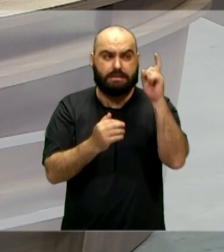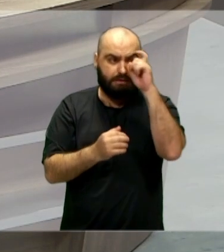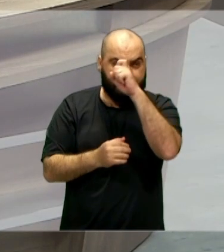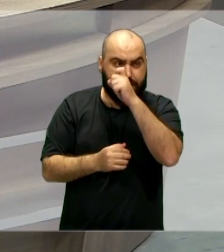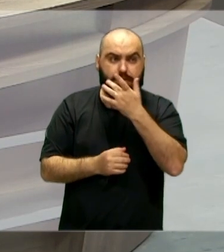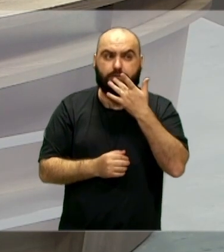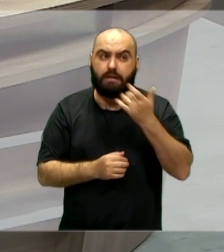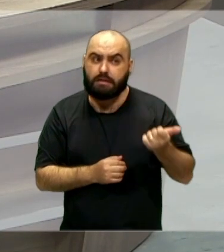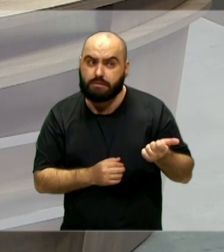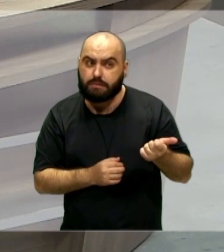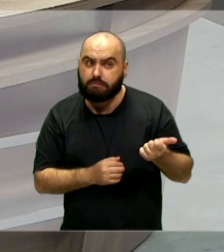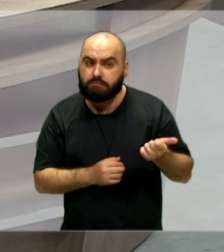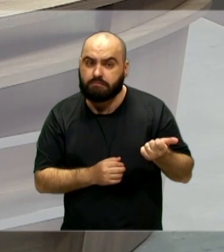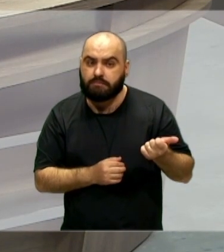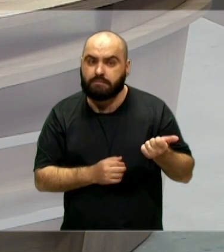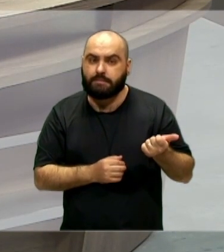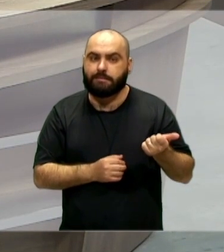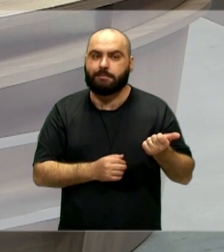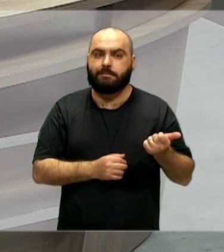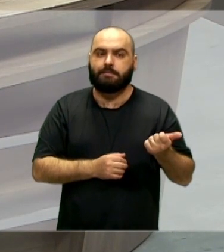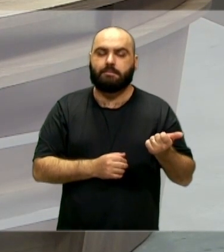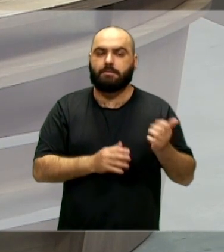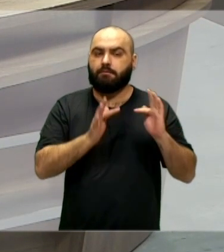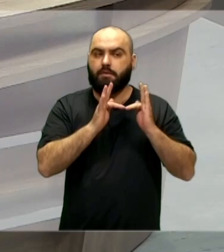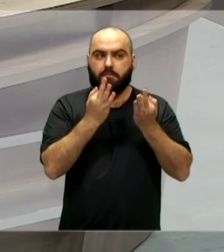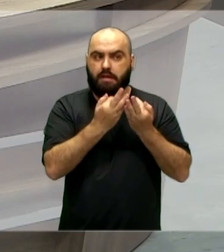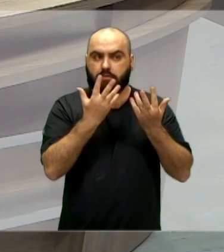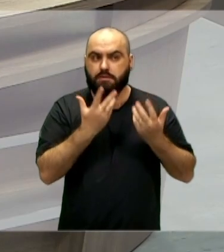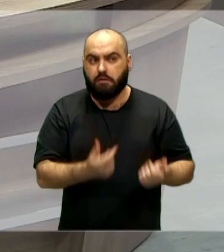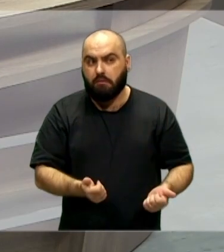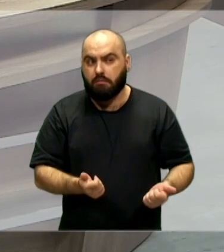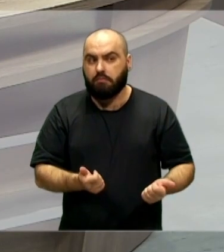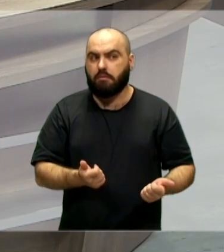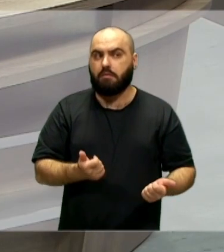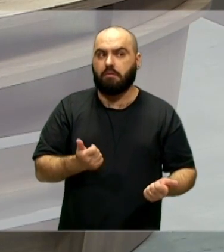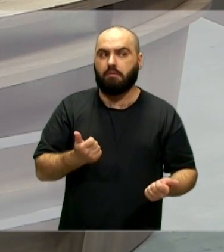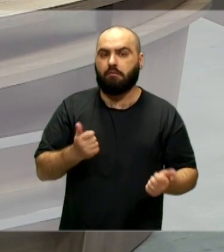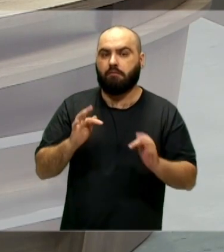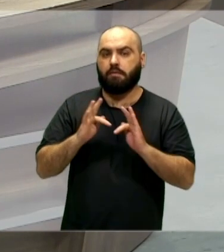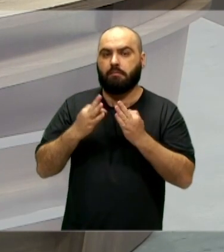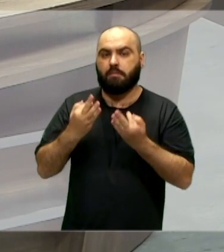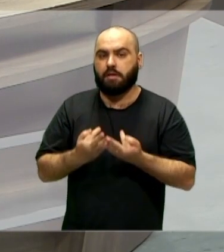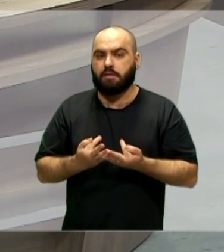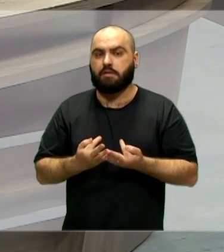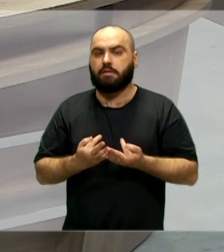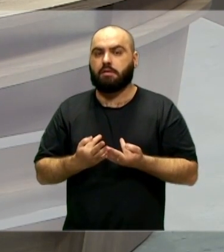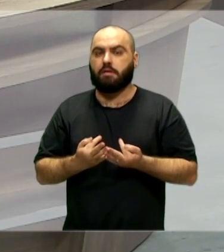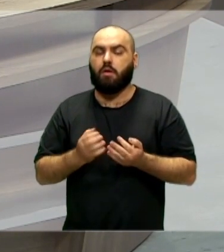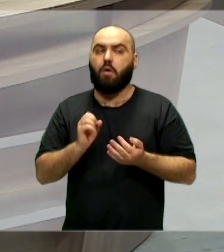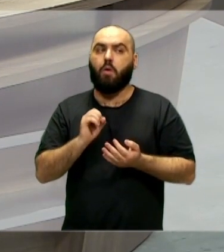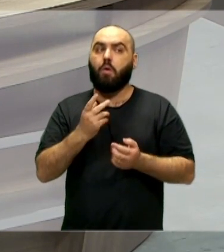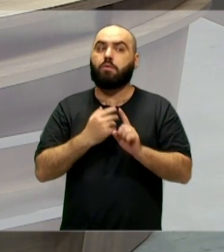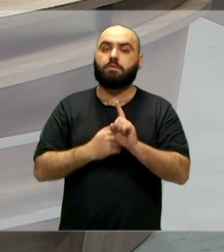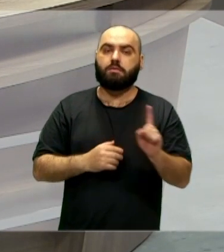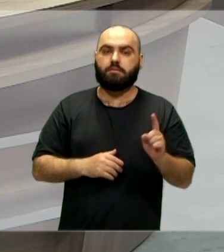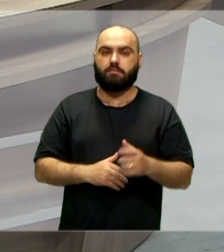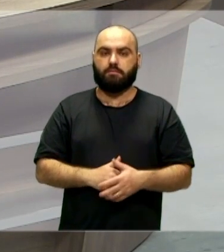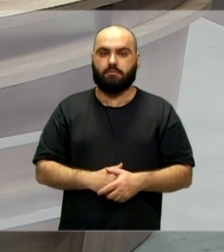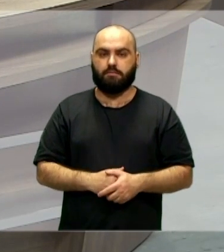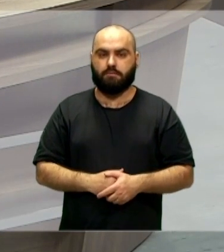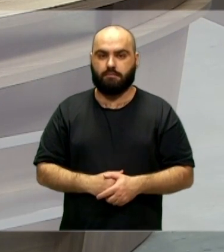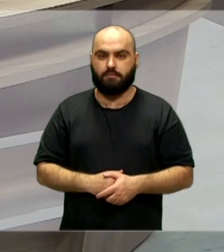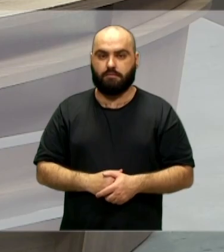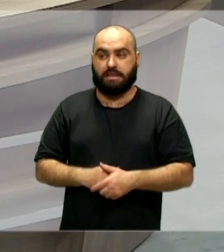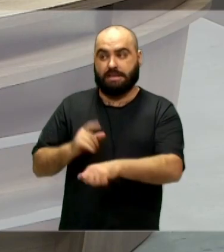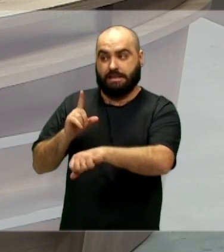assim, rapidamente? A família aceita bem? A família foi acolhedora ou não? Como está curto